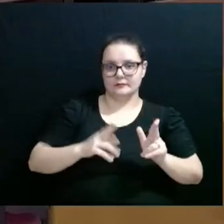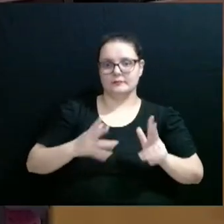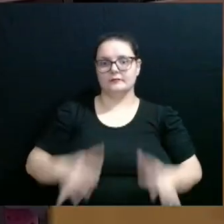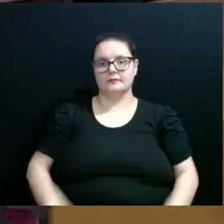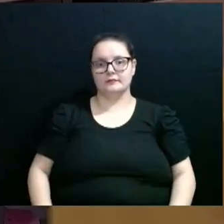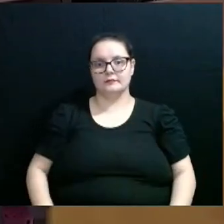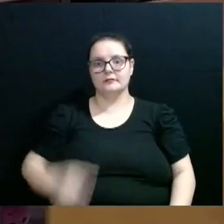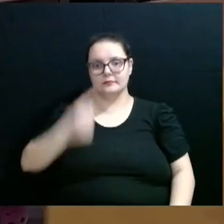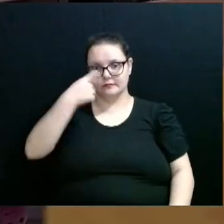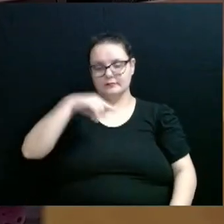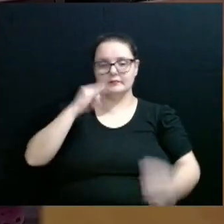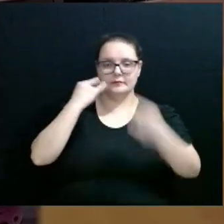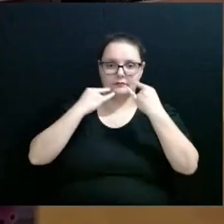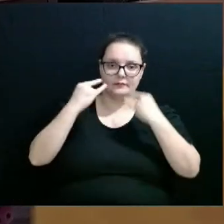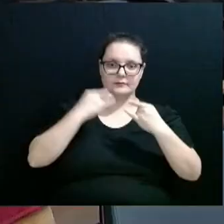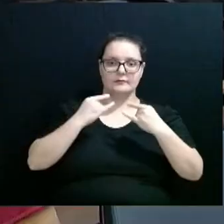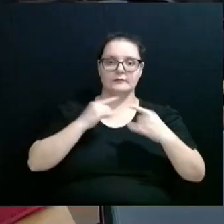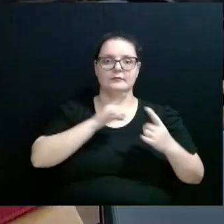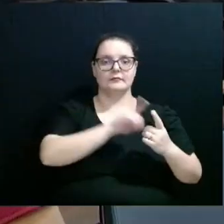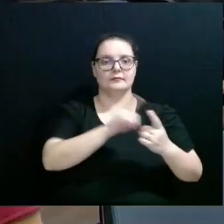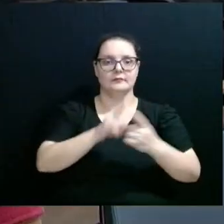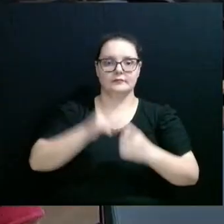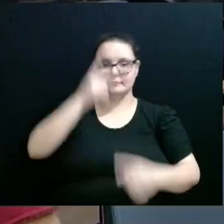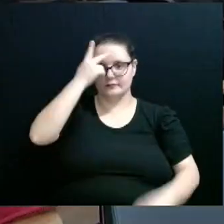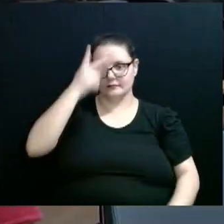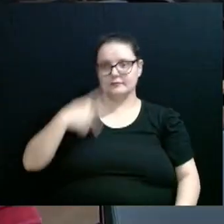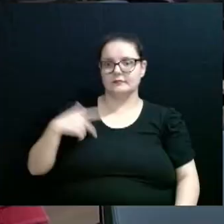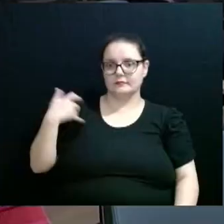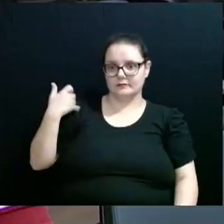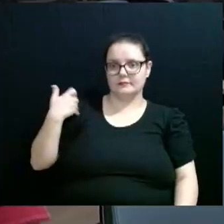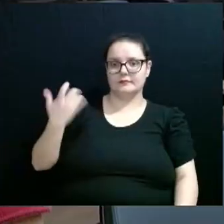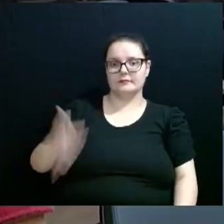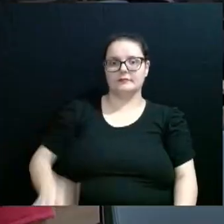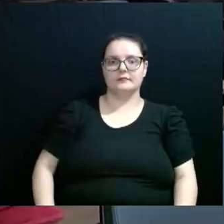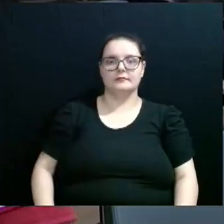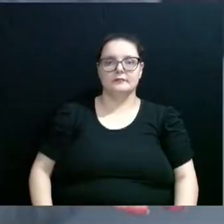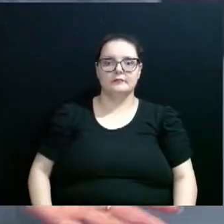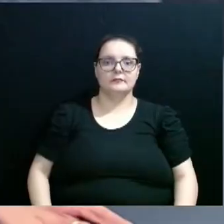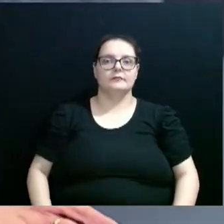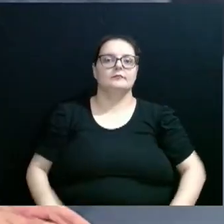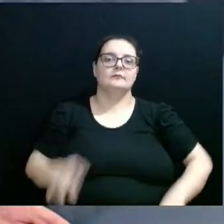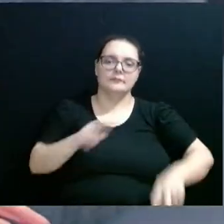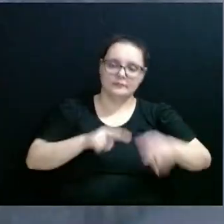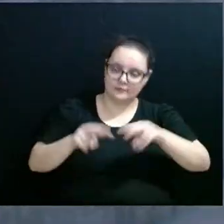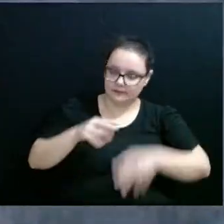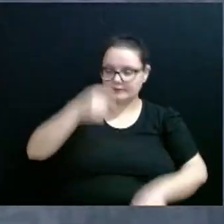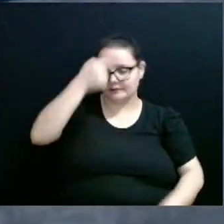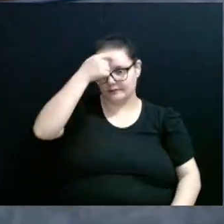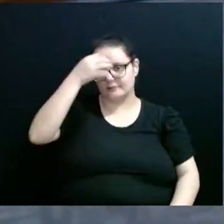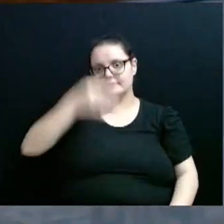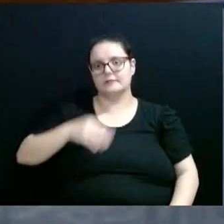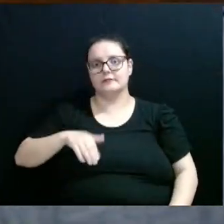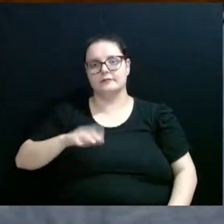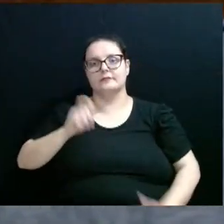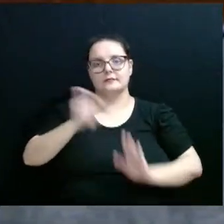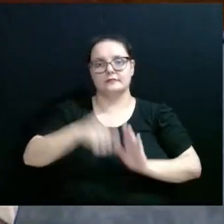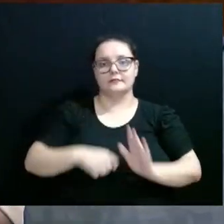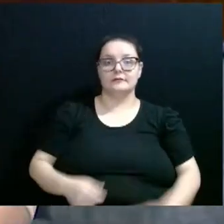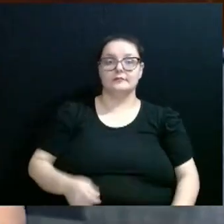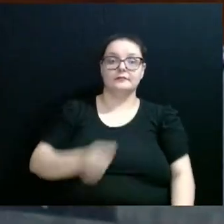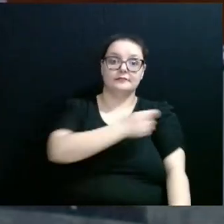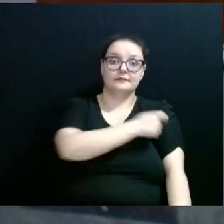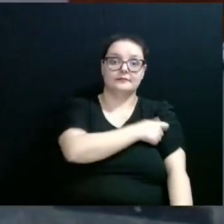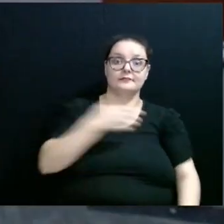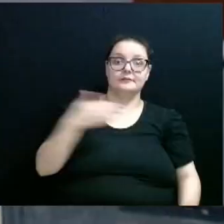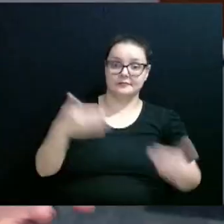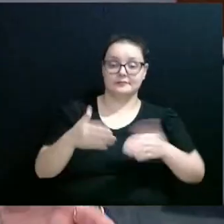interesse, com a abordagem própria da idade, isso tudo com vistas a uma cidadania mais efetiva. Para os alunos, participar de atividades